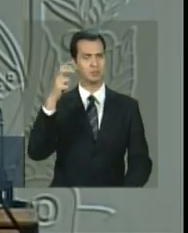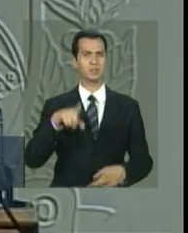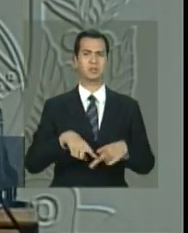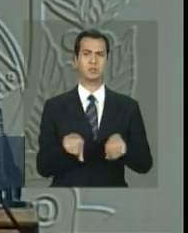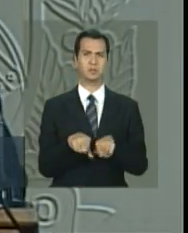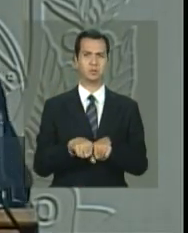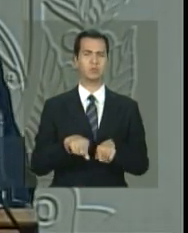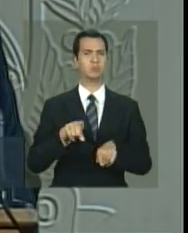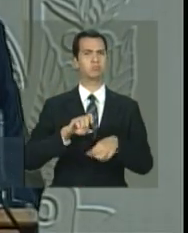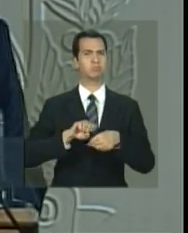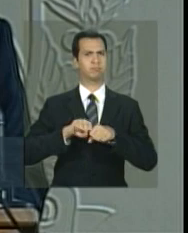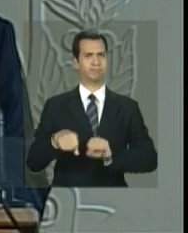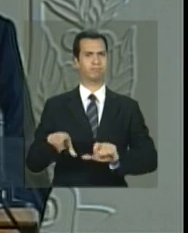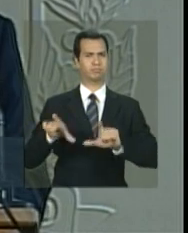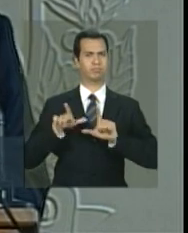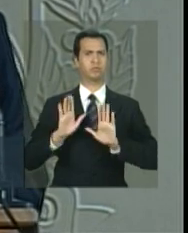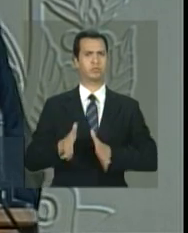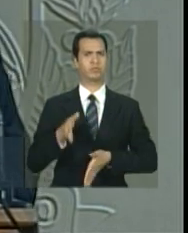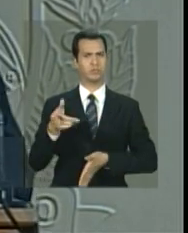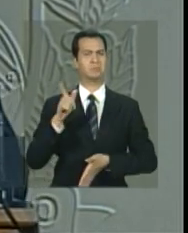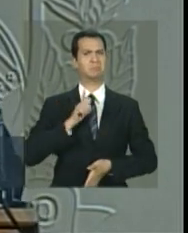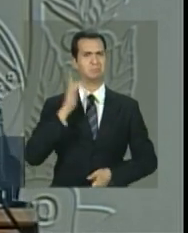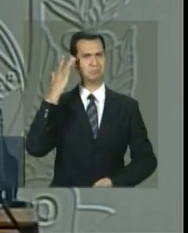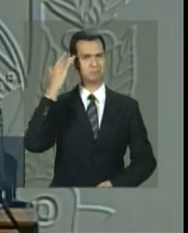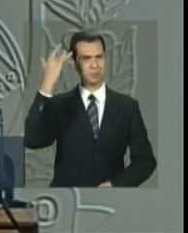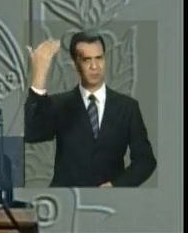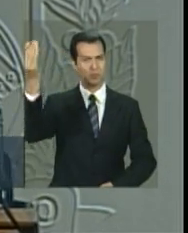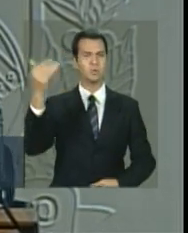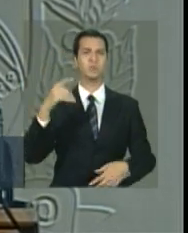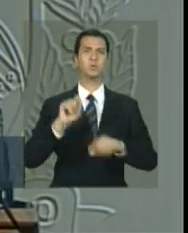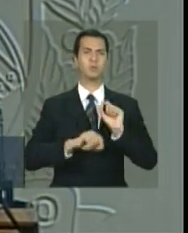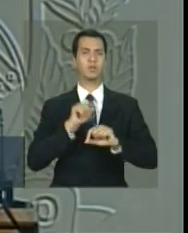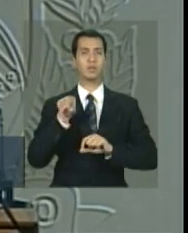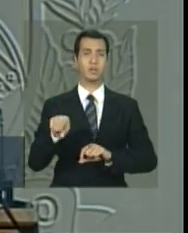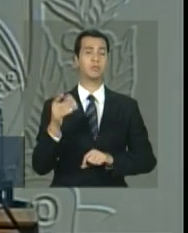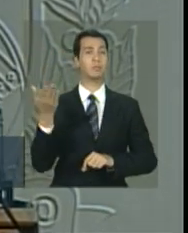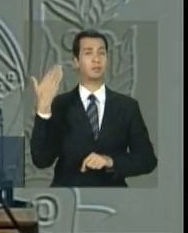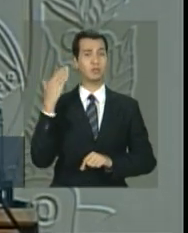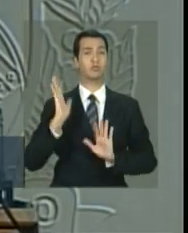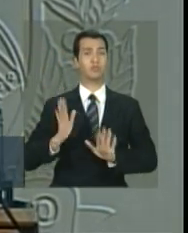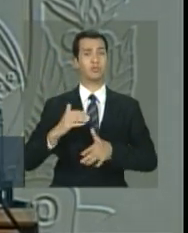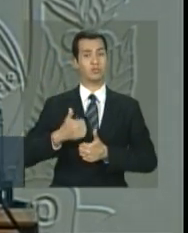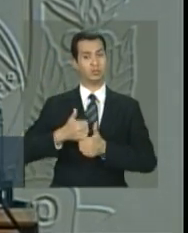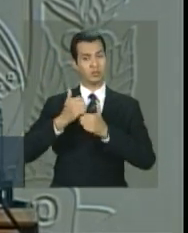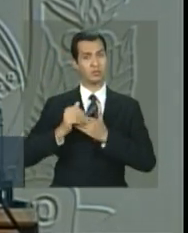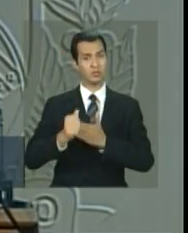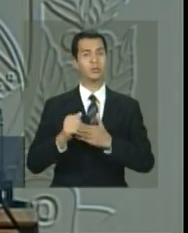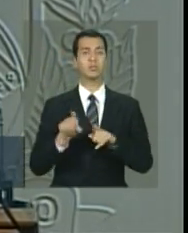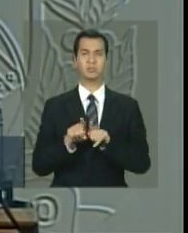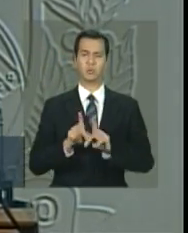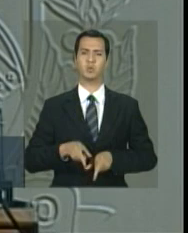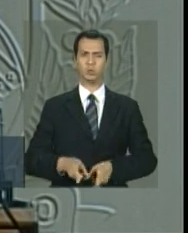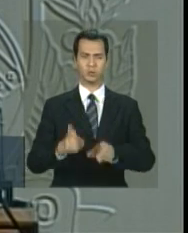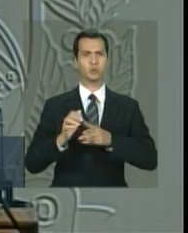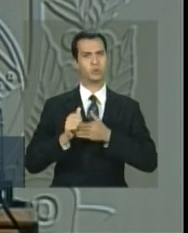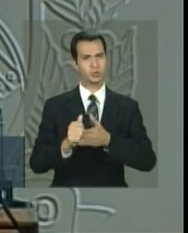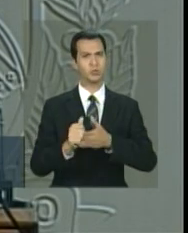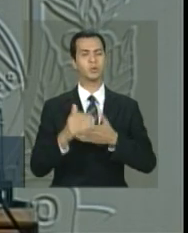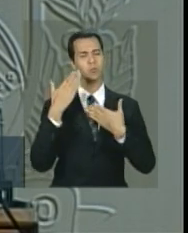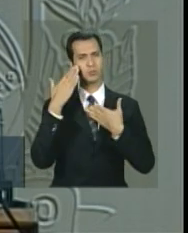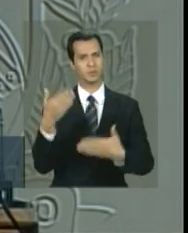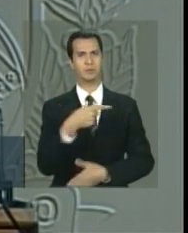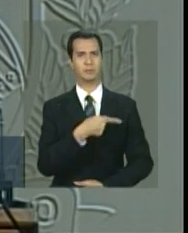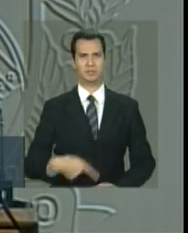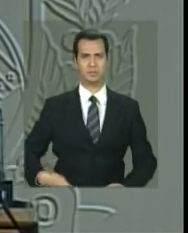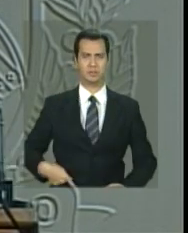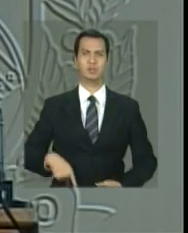formação, foi e continua sendo um dos grandes guias do nosso desenvolvimento. Muito obrigado, presidente, por